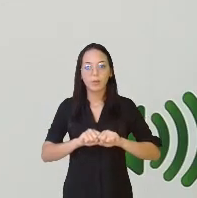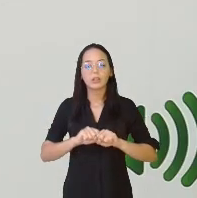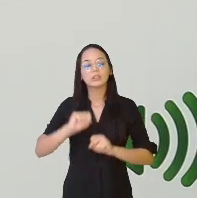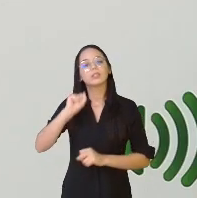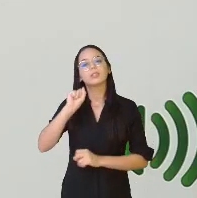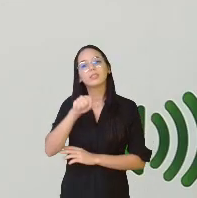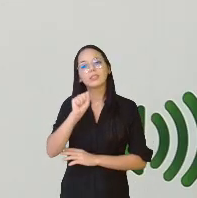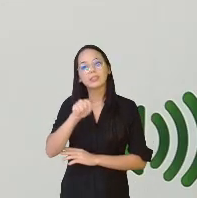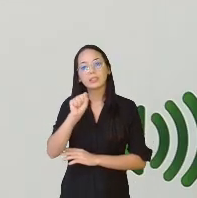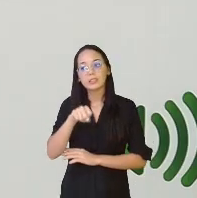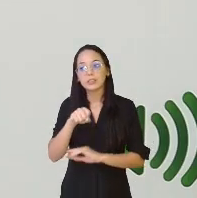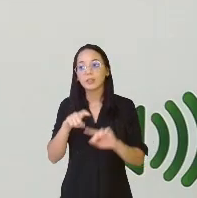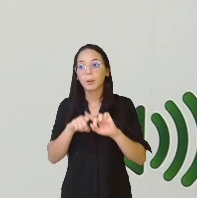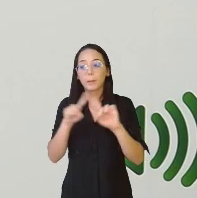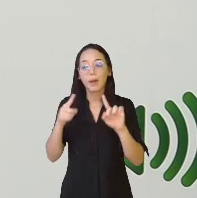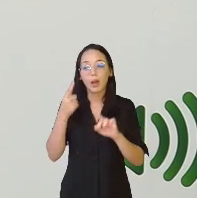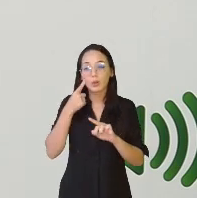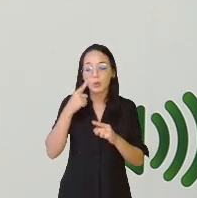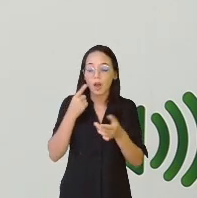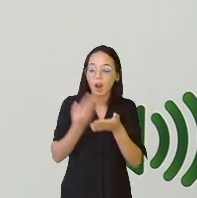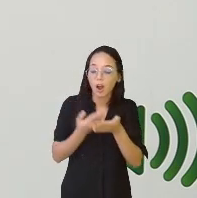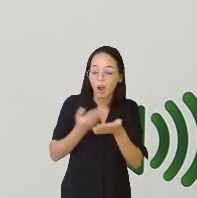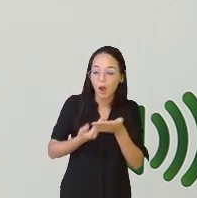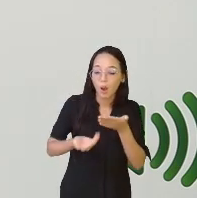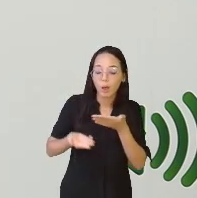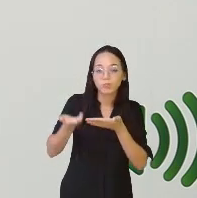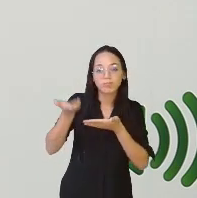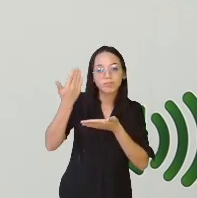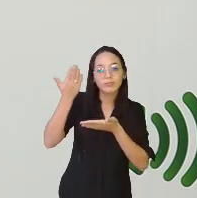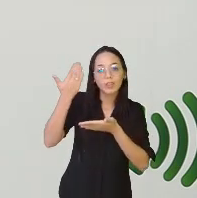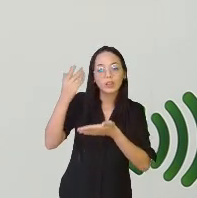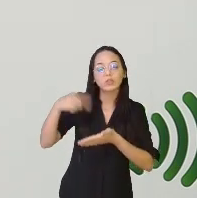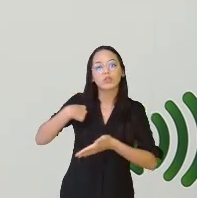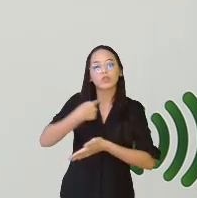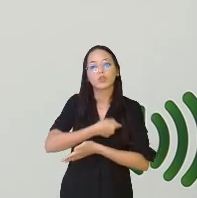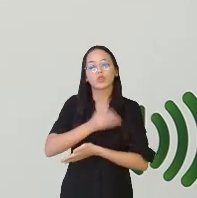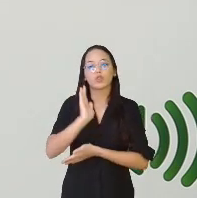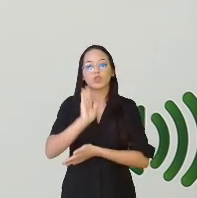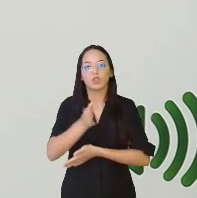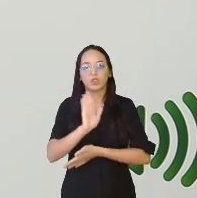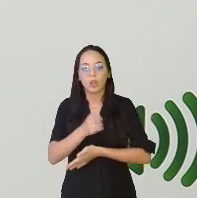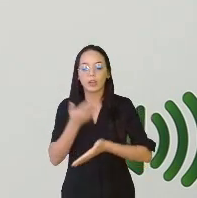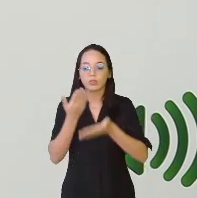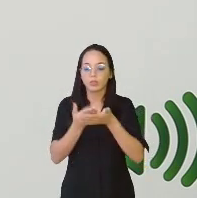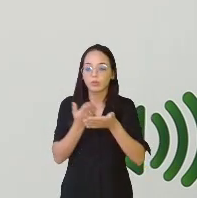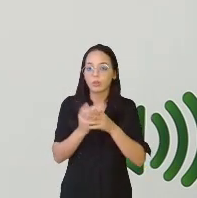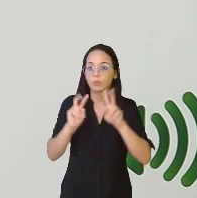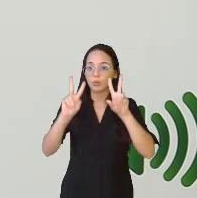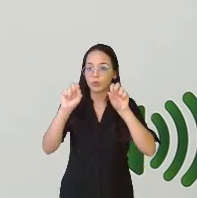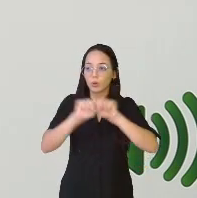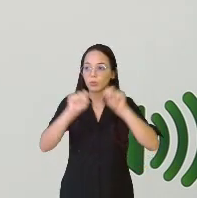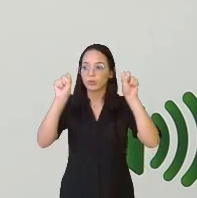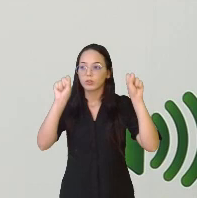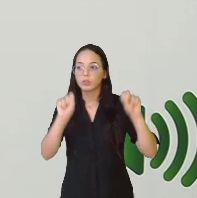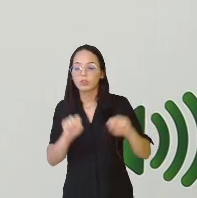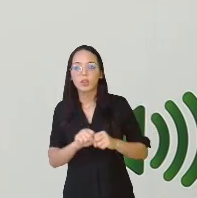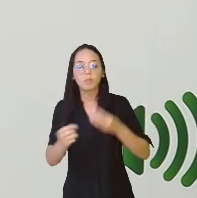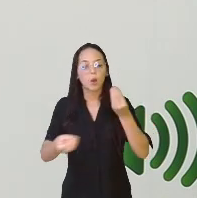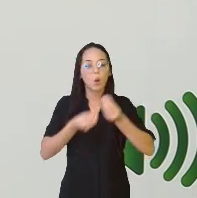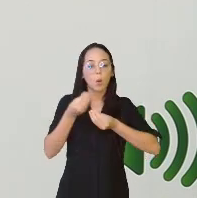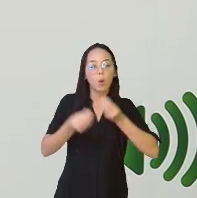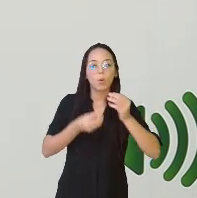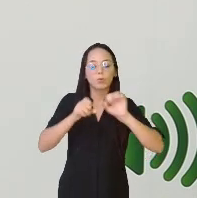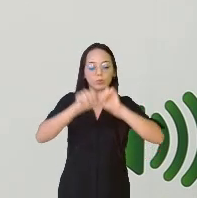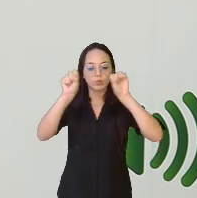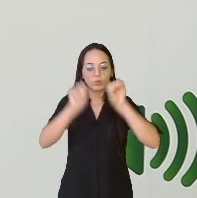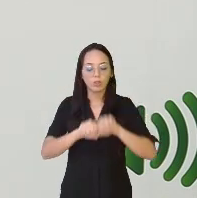Isso mesmo. Nas aulas anteriores, a gente já viu um pouco sobre os nossos sistemas. Como eles são